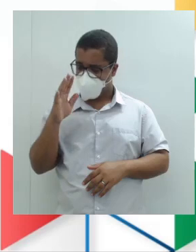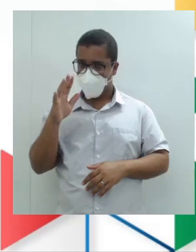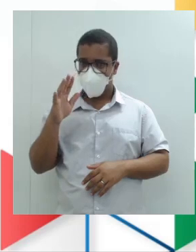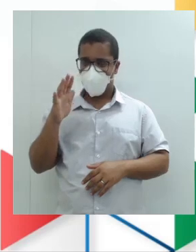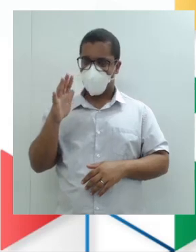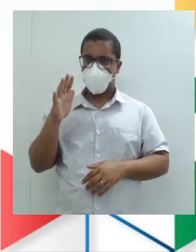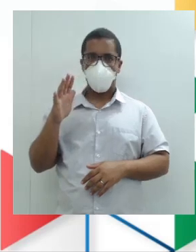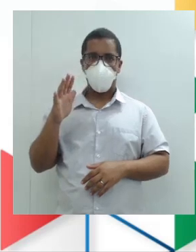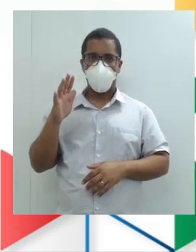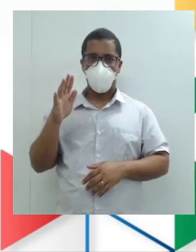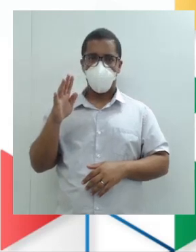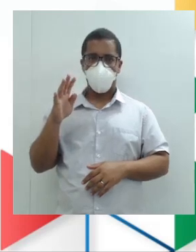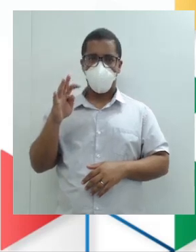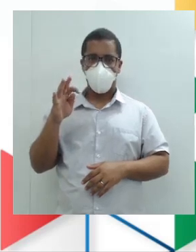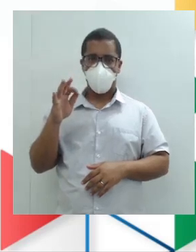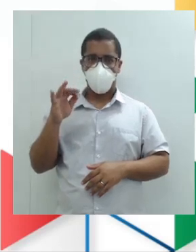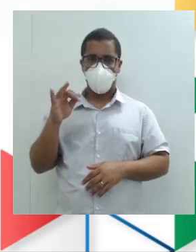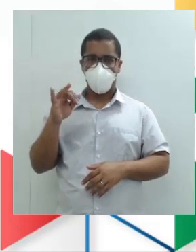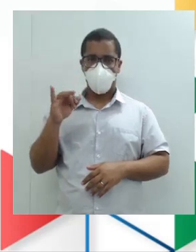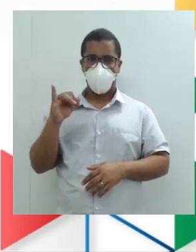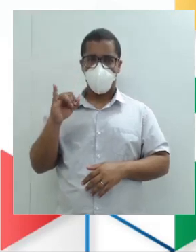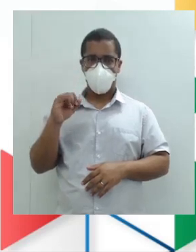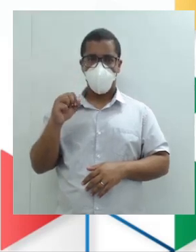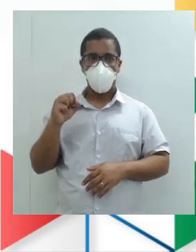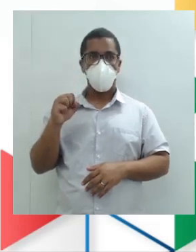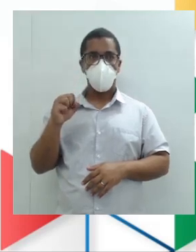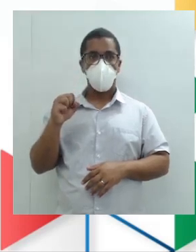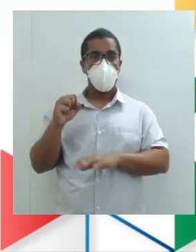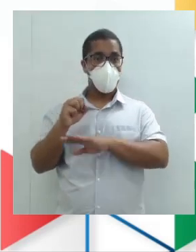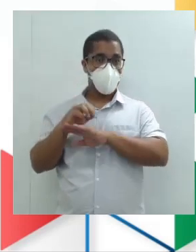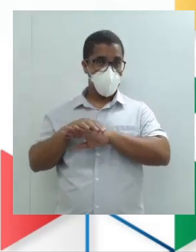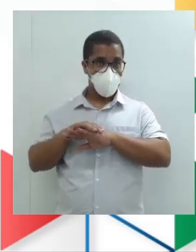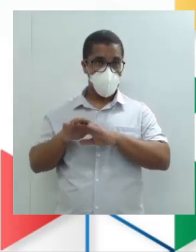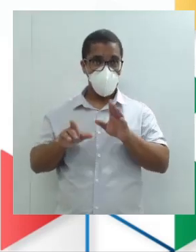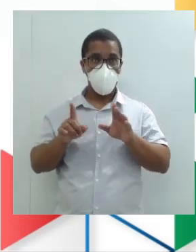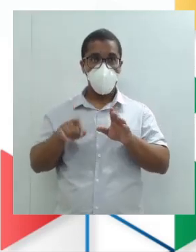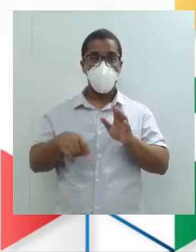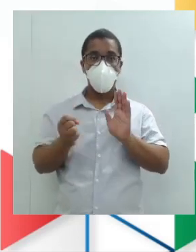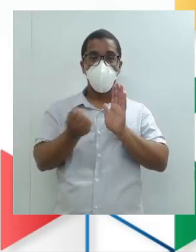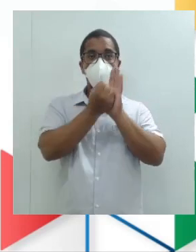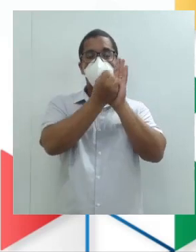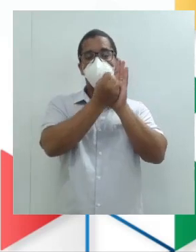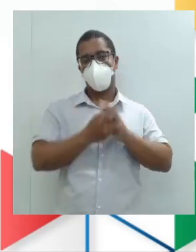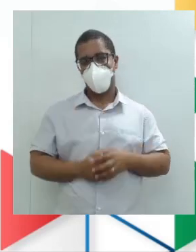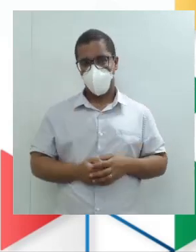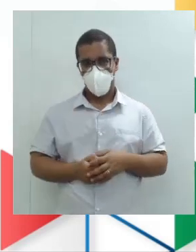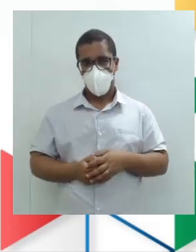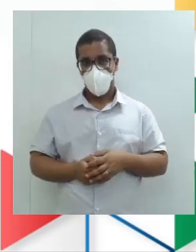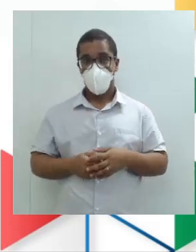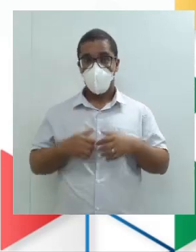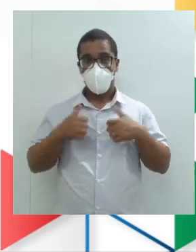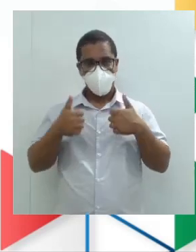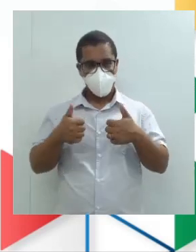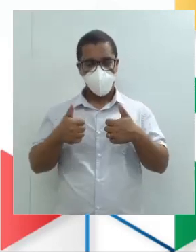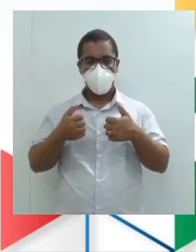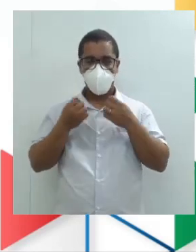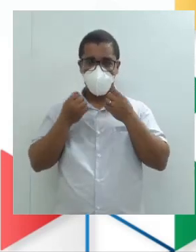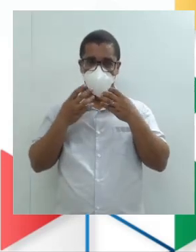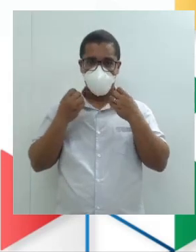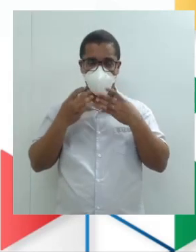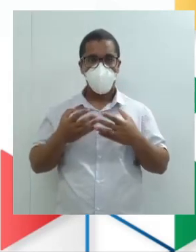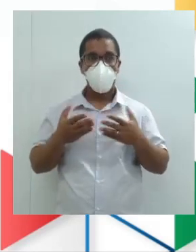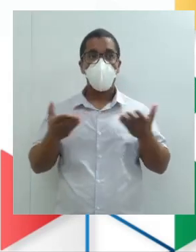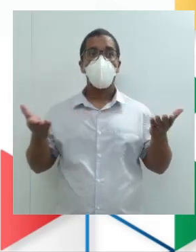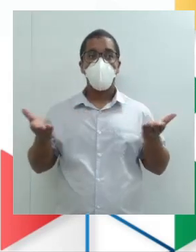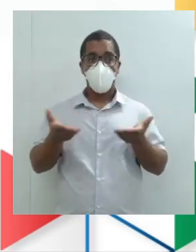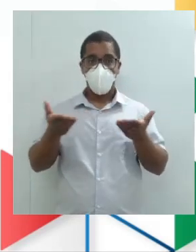4, 3, 2, foi! Esportes de marca. Muito bem. Agora a gente